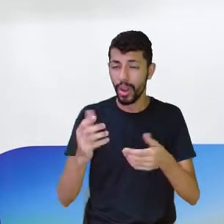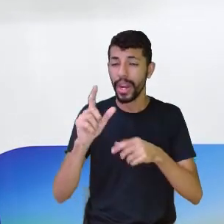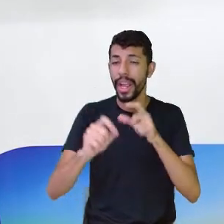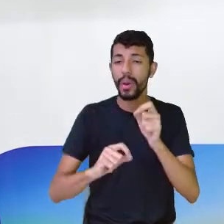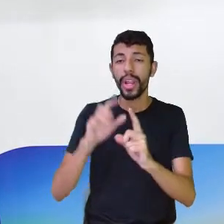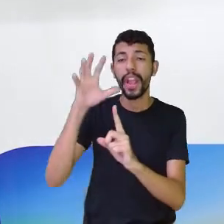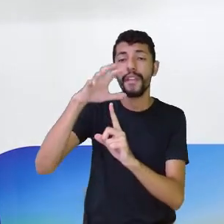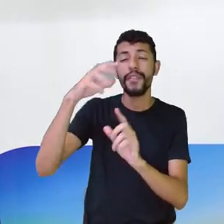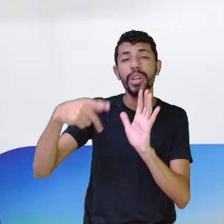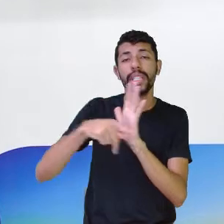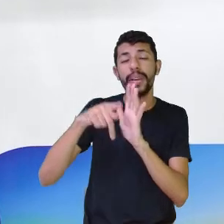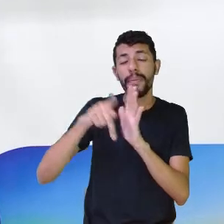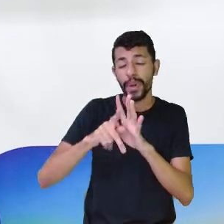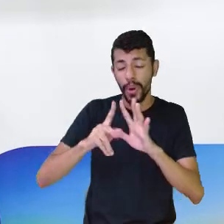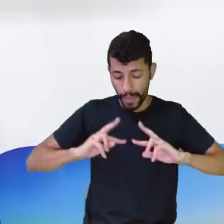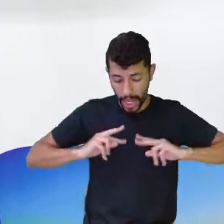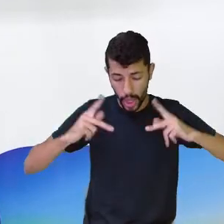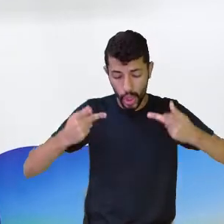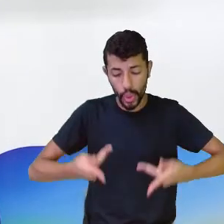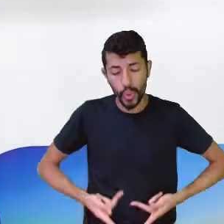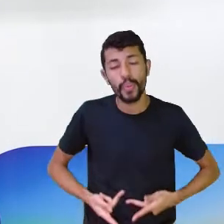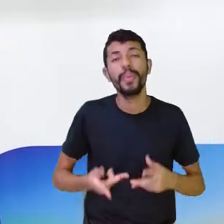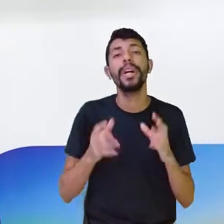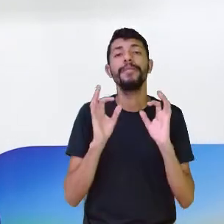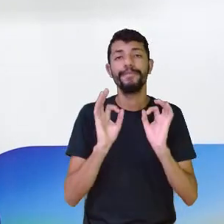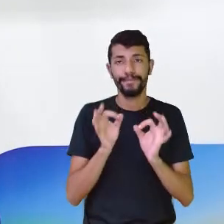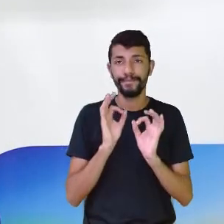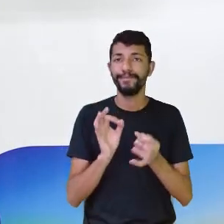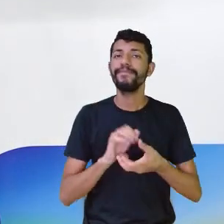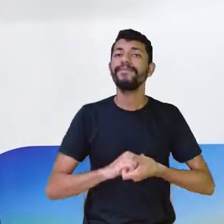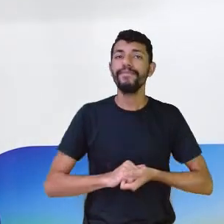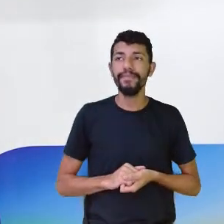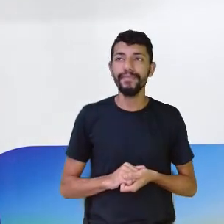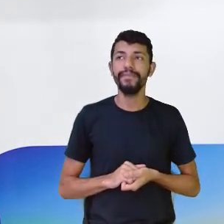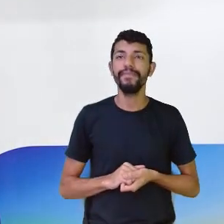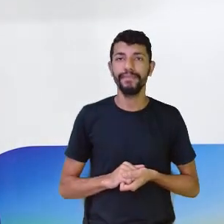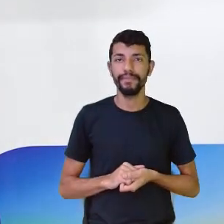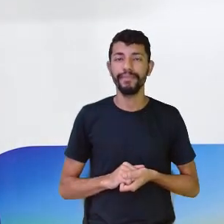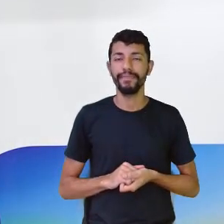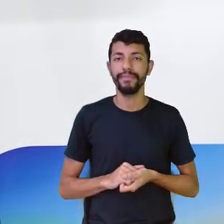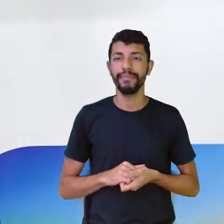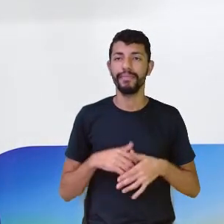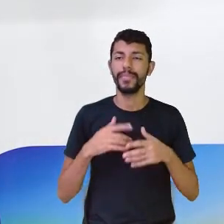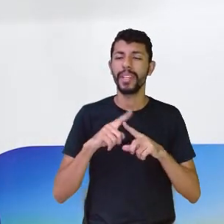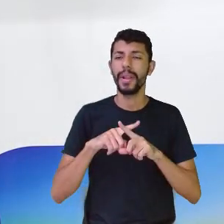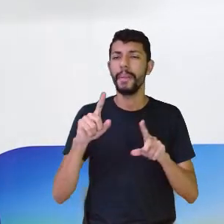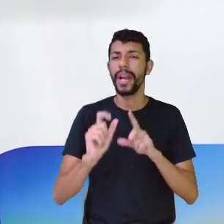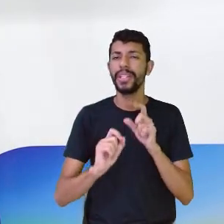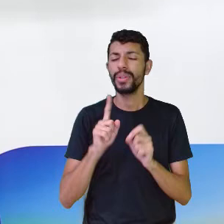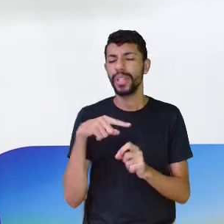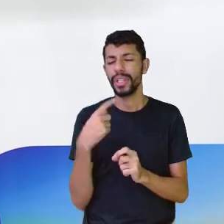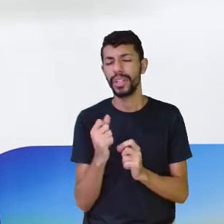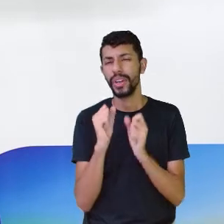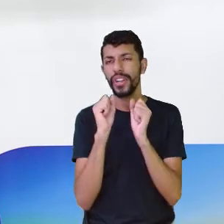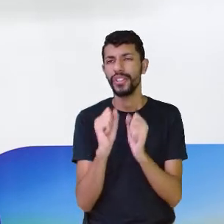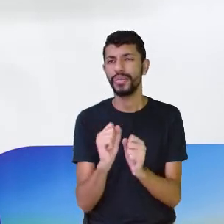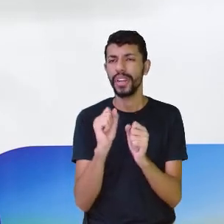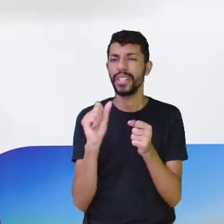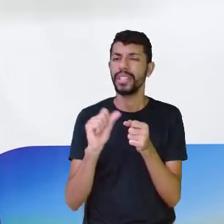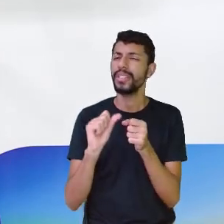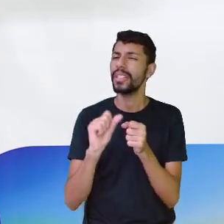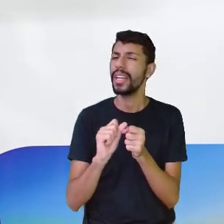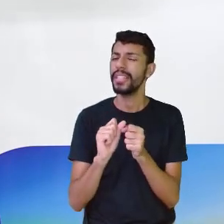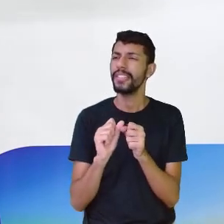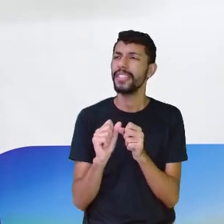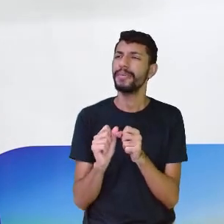lá dentro do rio, tudo causado pelo próprio homem, próprio ser humano. Mas o que é que a gente pode fazer? O que é que você